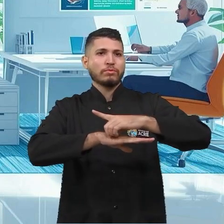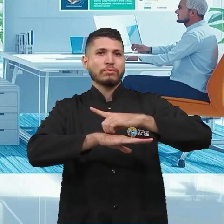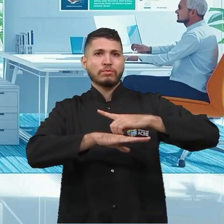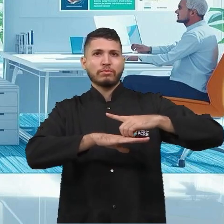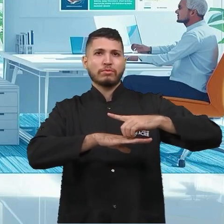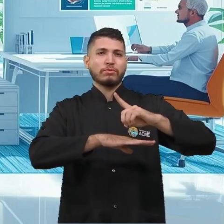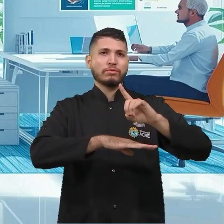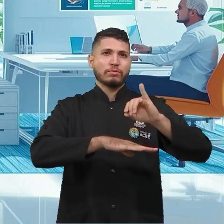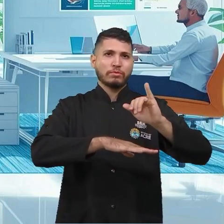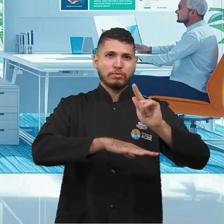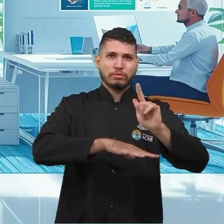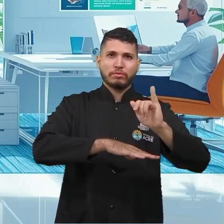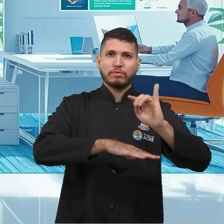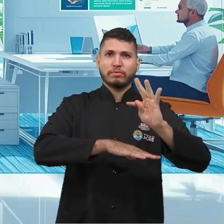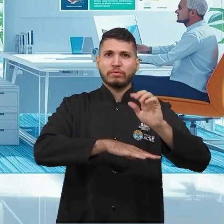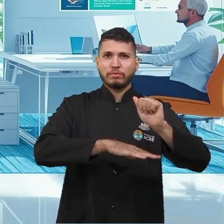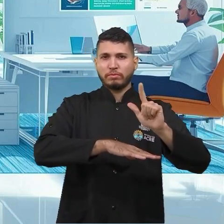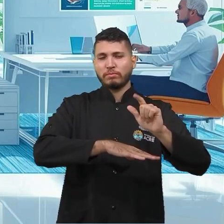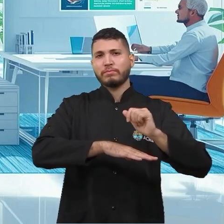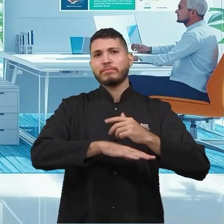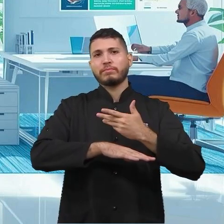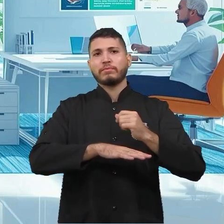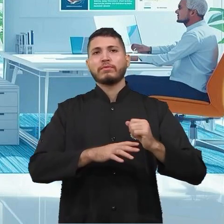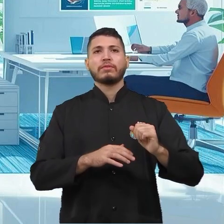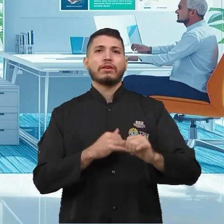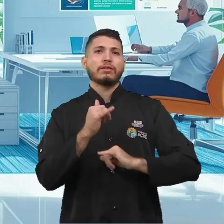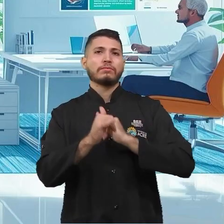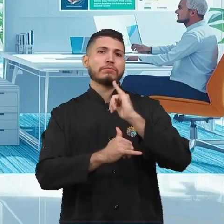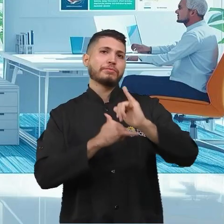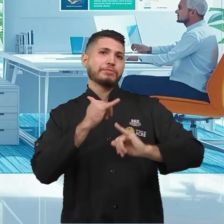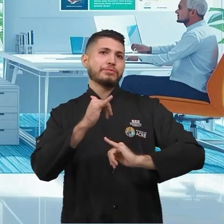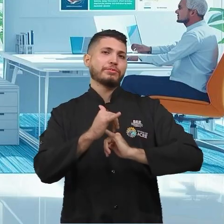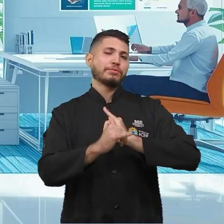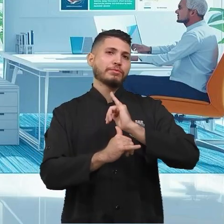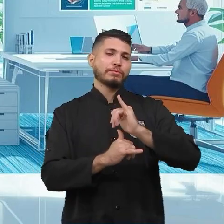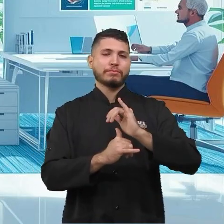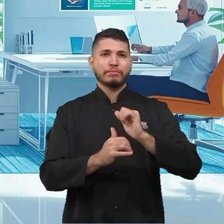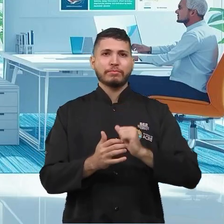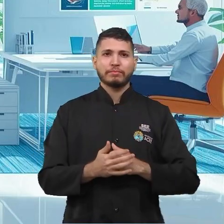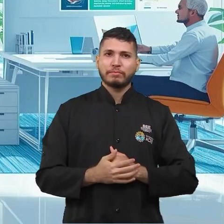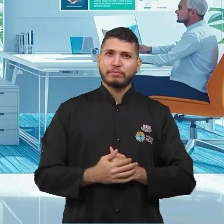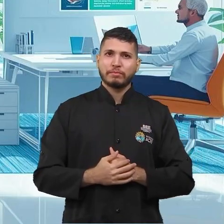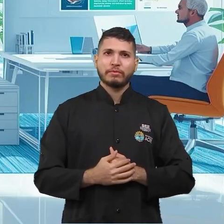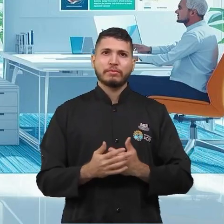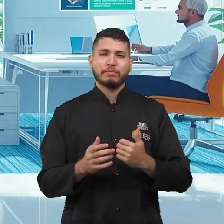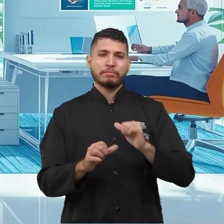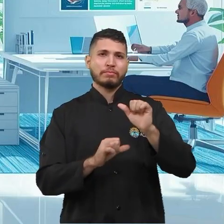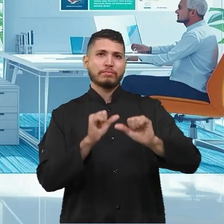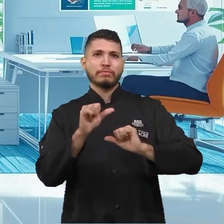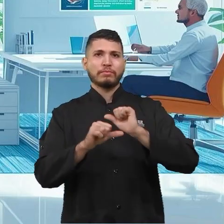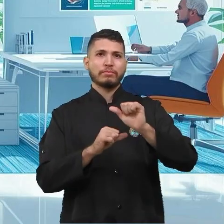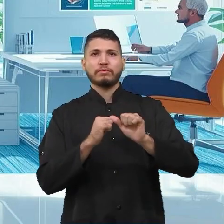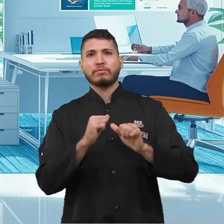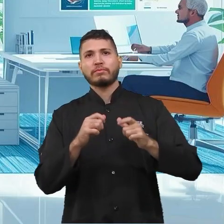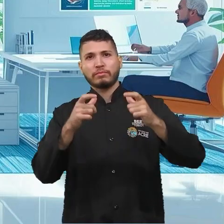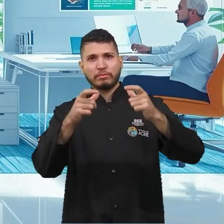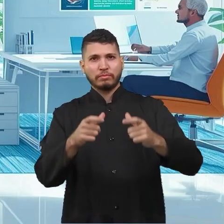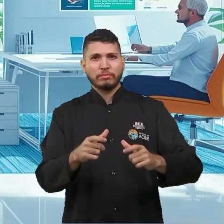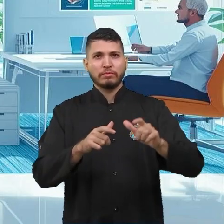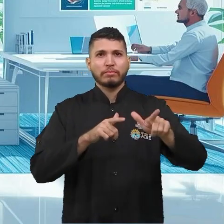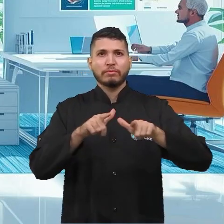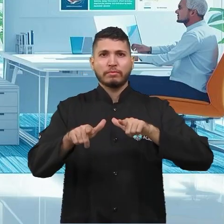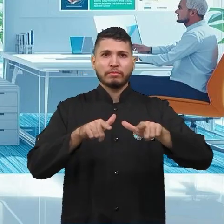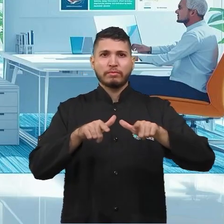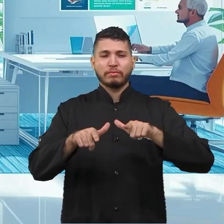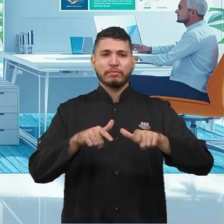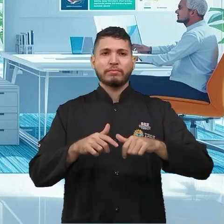futuro. A internet, ela está transformando o ambiente de trabalho. Olha que